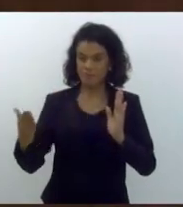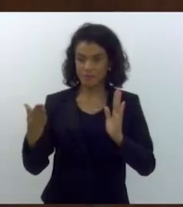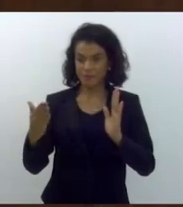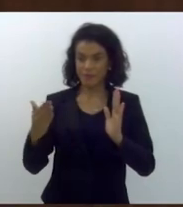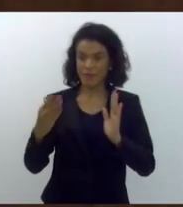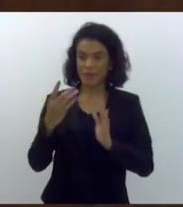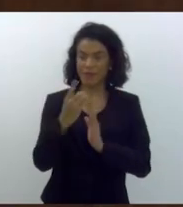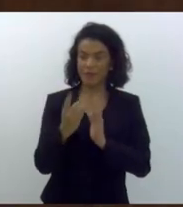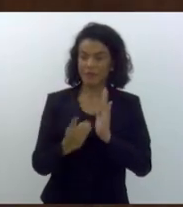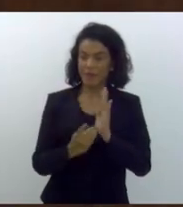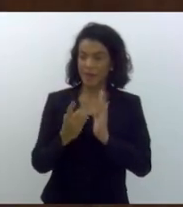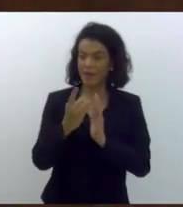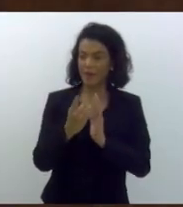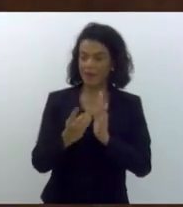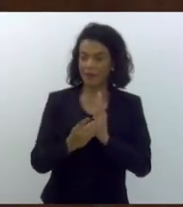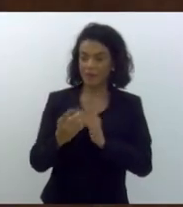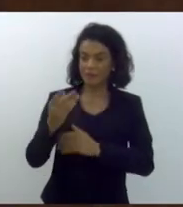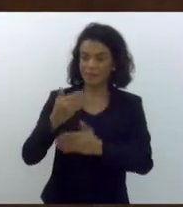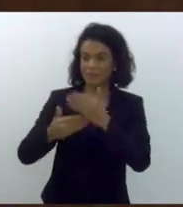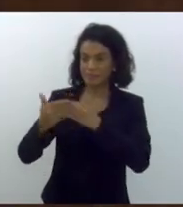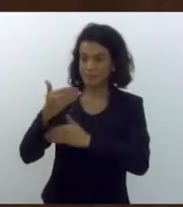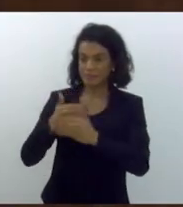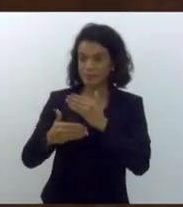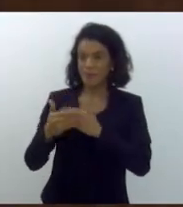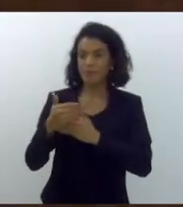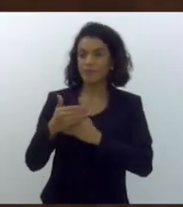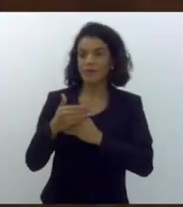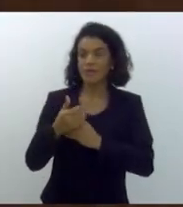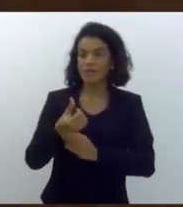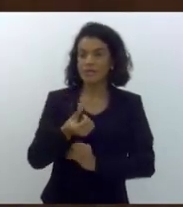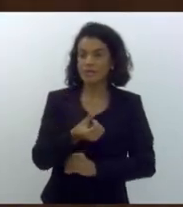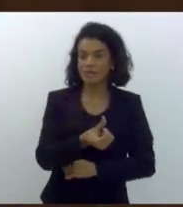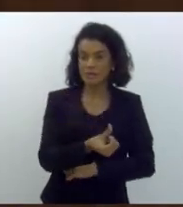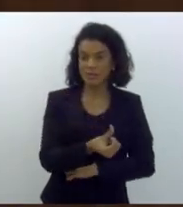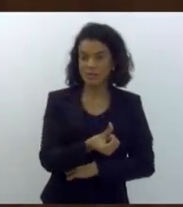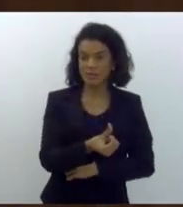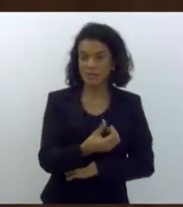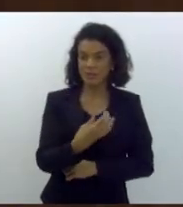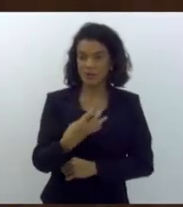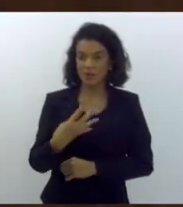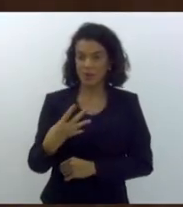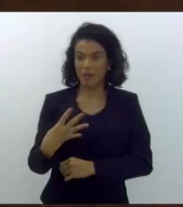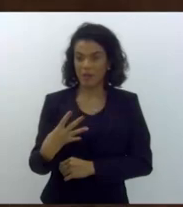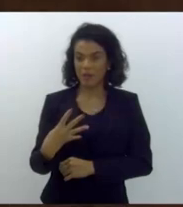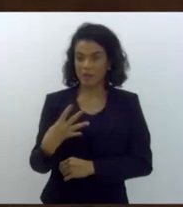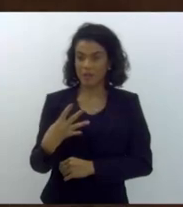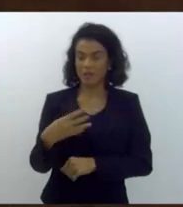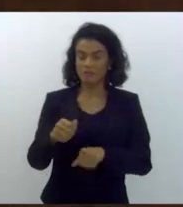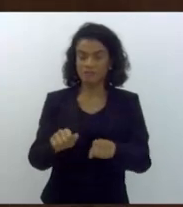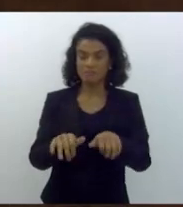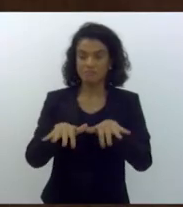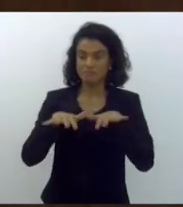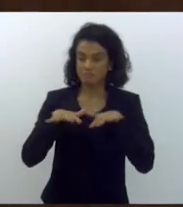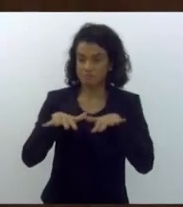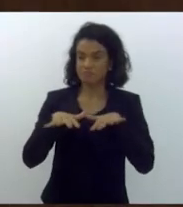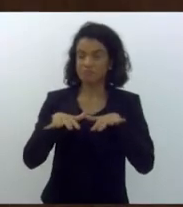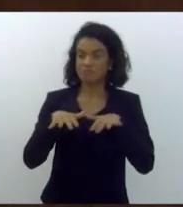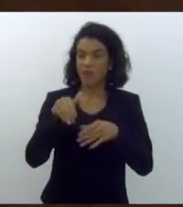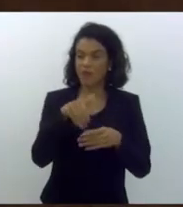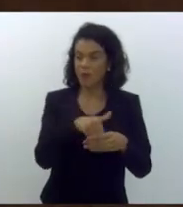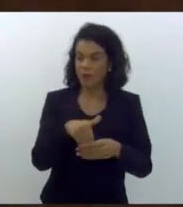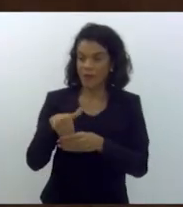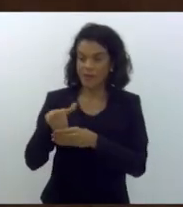décadas a exatidão do ocorrido na sexagésima quarta sessão ordinária que foi